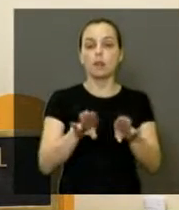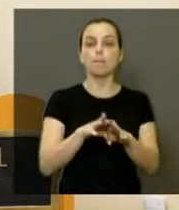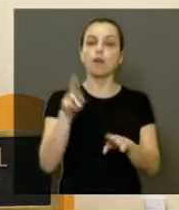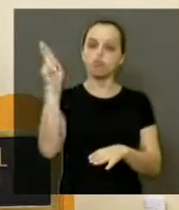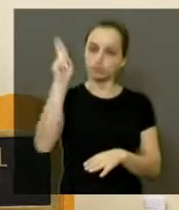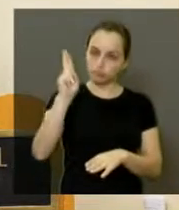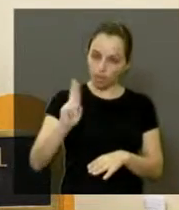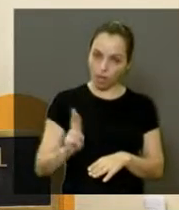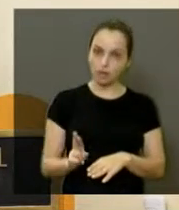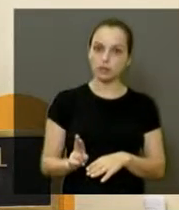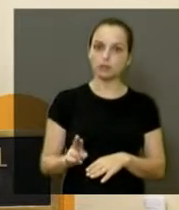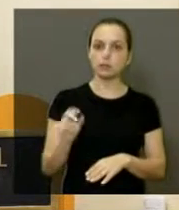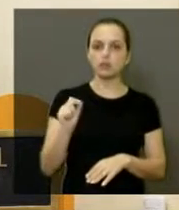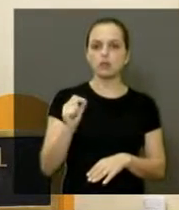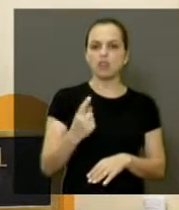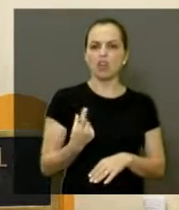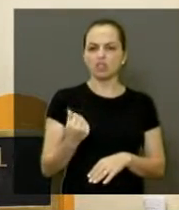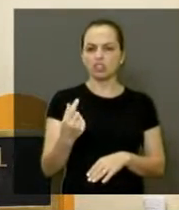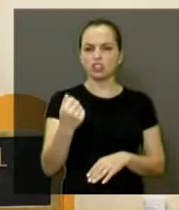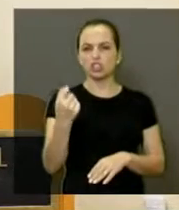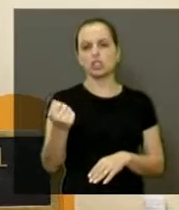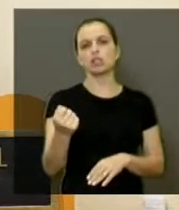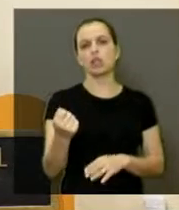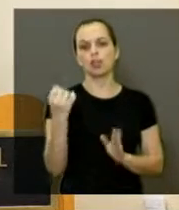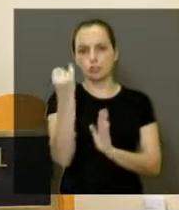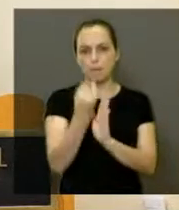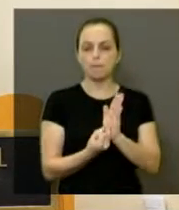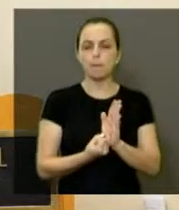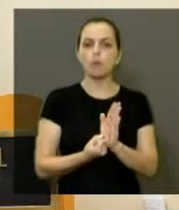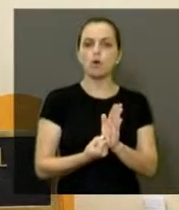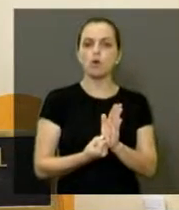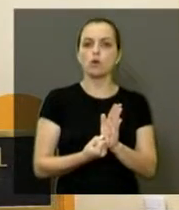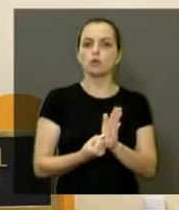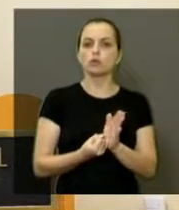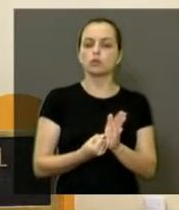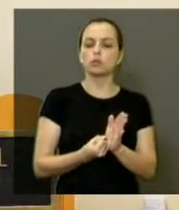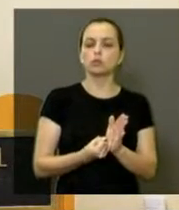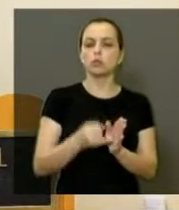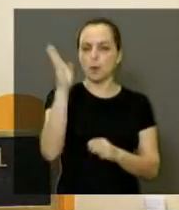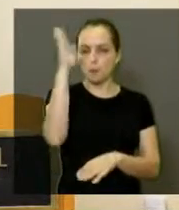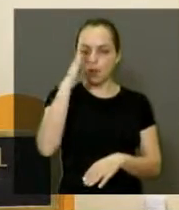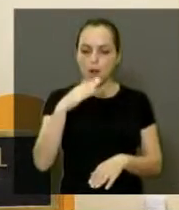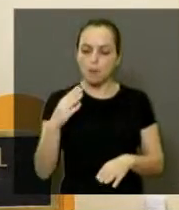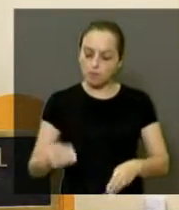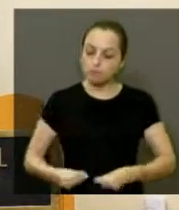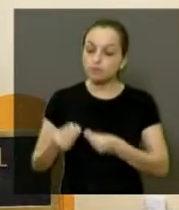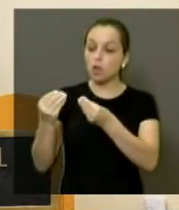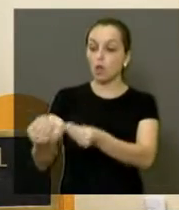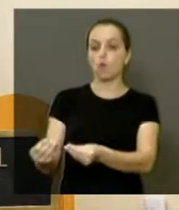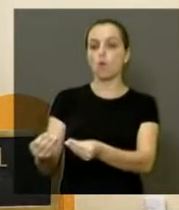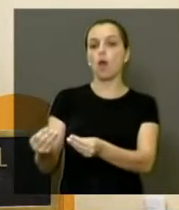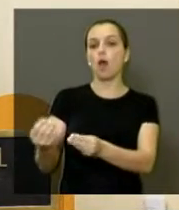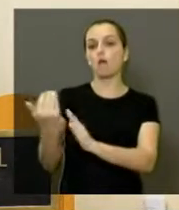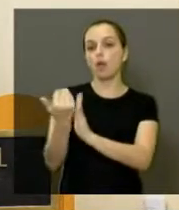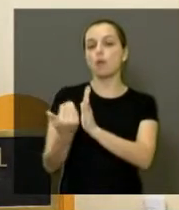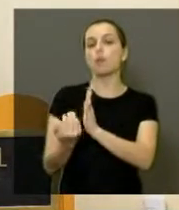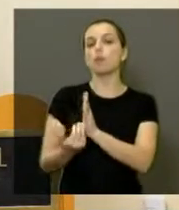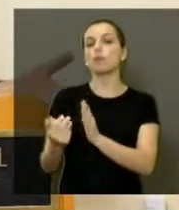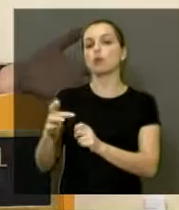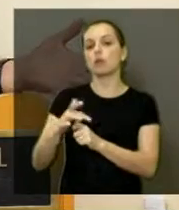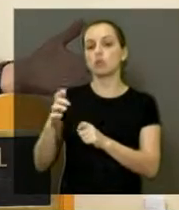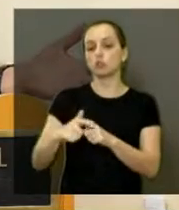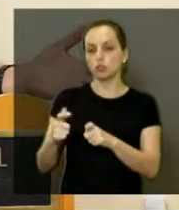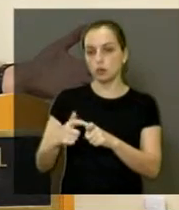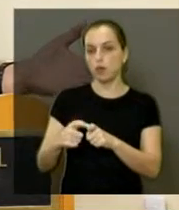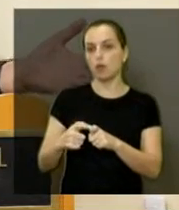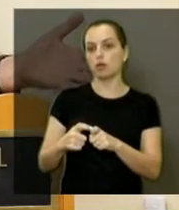dinheiro brasileiro, arrecadado de imposto brasileiro, vai para Cuba sob a chancela do programa Mais Médicos? Eu acho